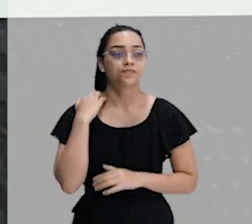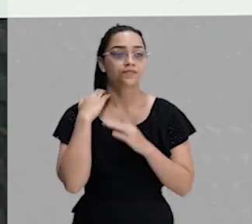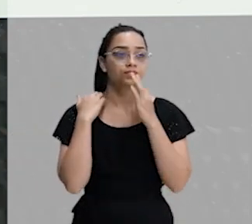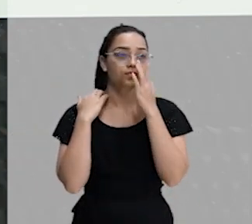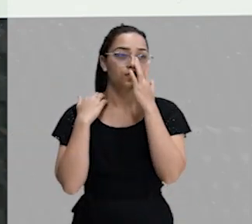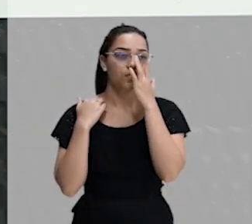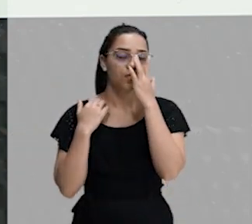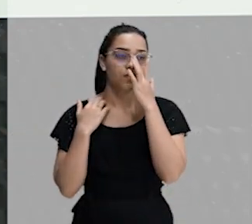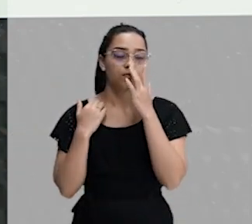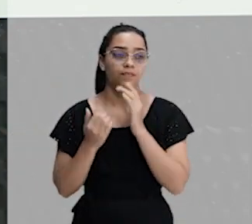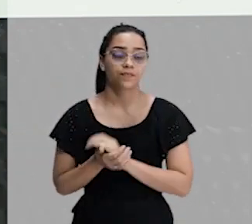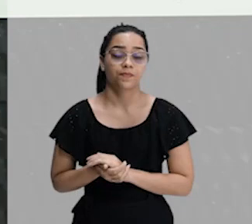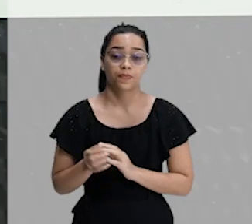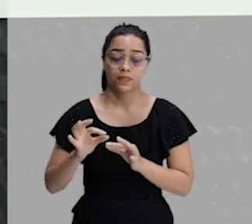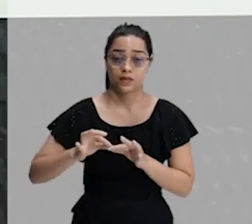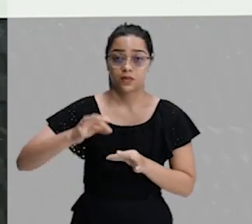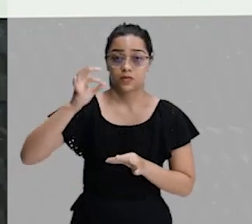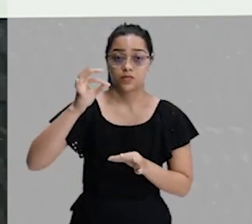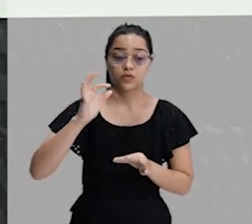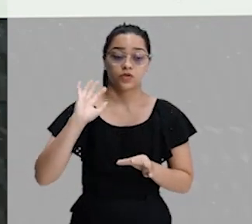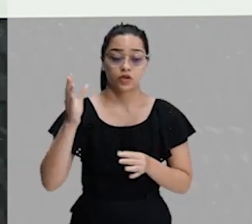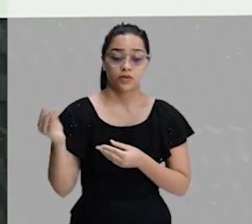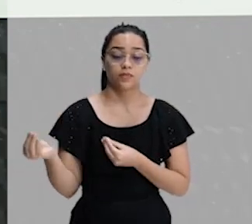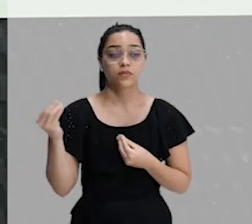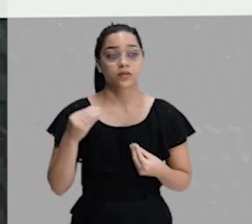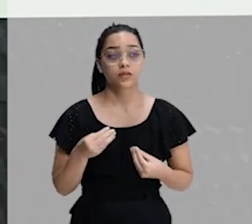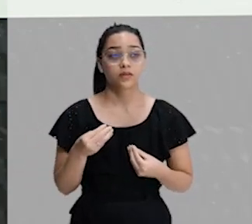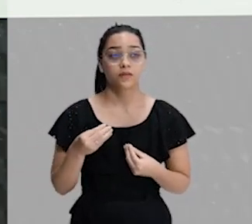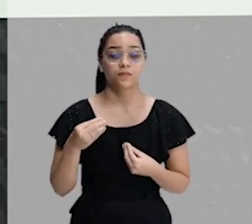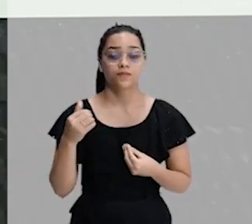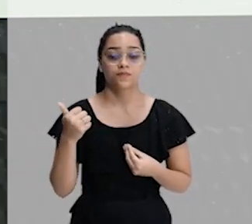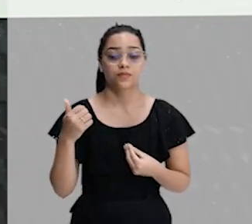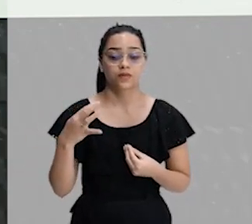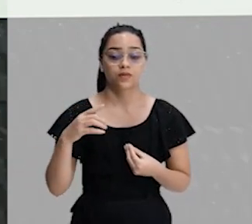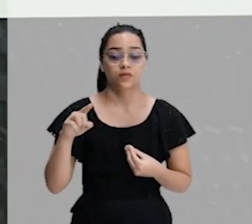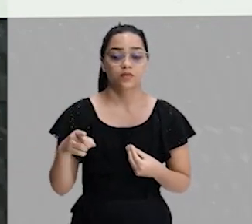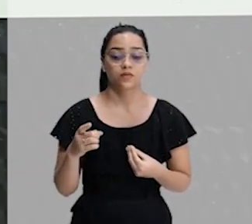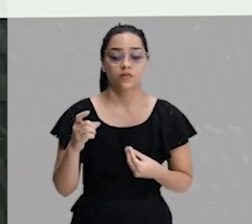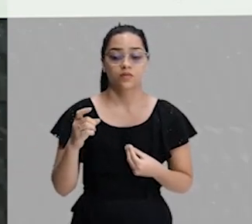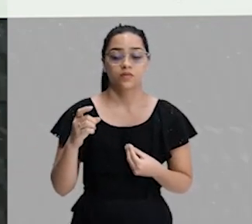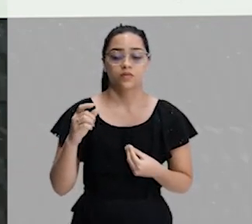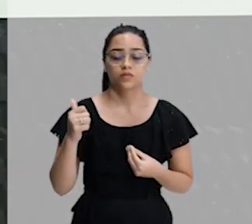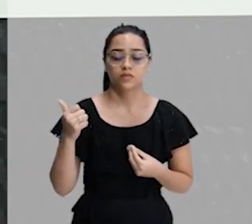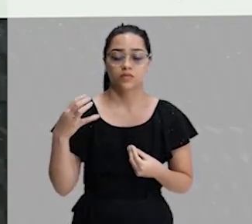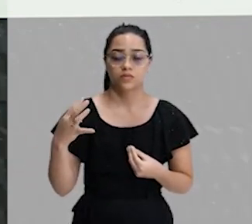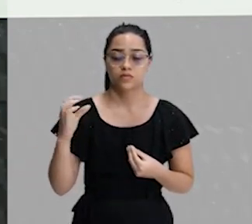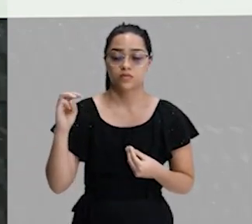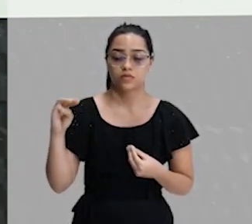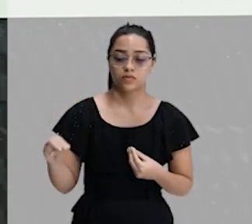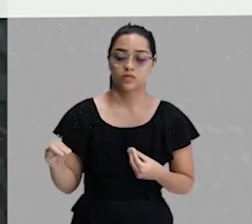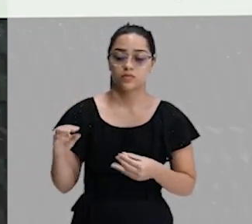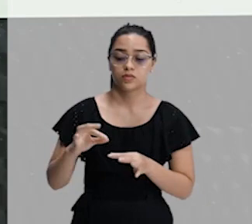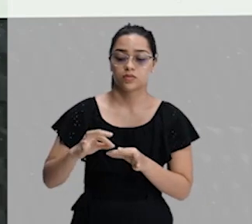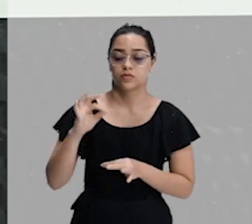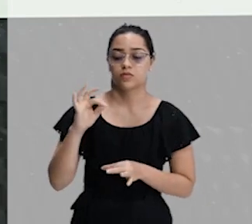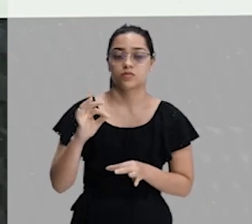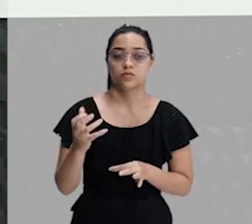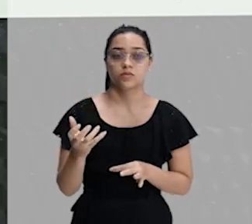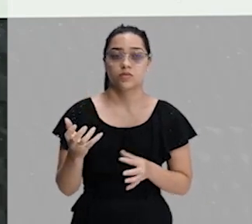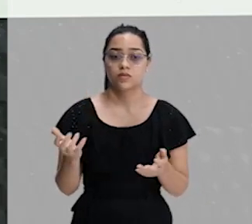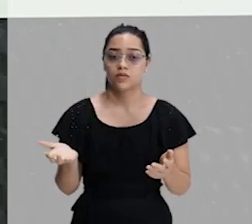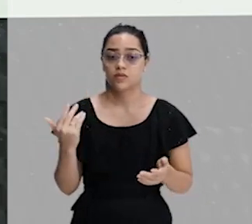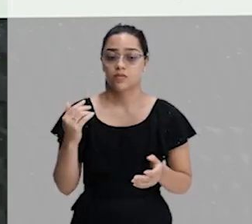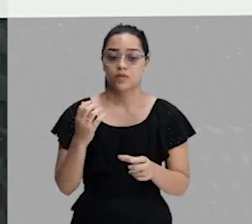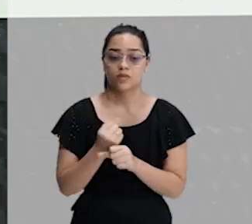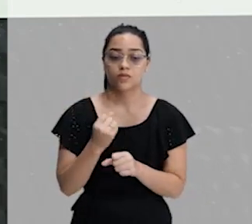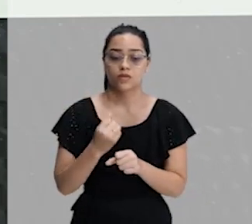Certo? E a altura, ele me deu aqui, né? 14 centímetros de altura. Tá? Então, vamos calcular